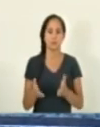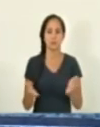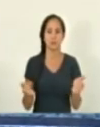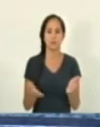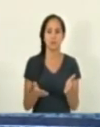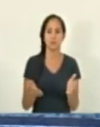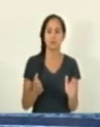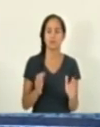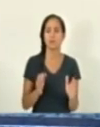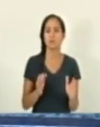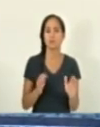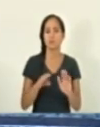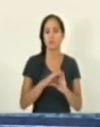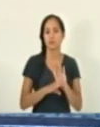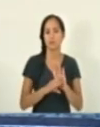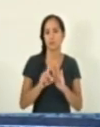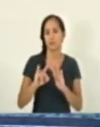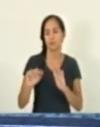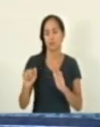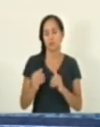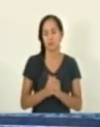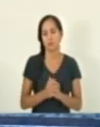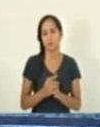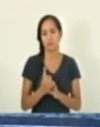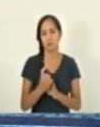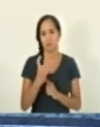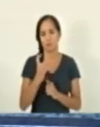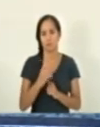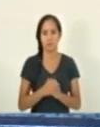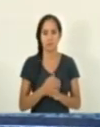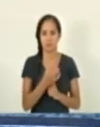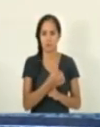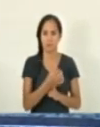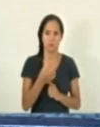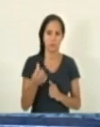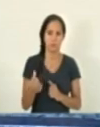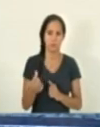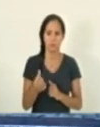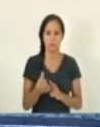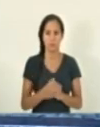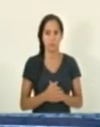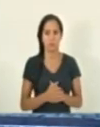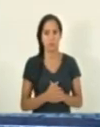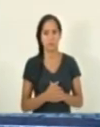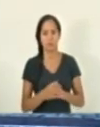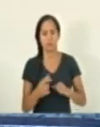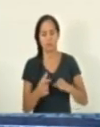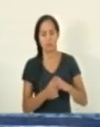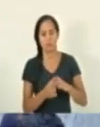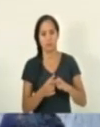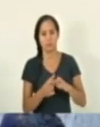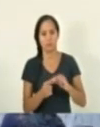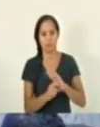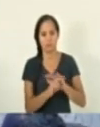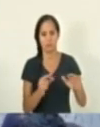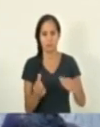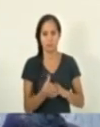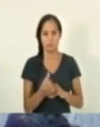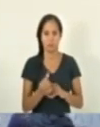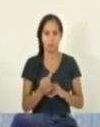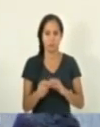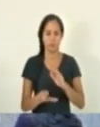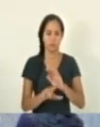à fase da ordem do dia. Discussão única dos termos do artigo 66, parágrafo 6º da Constituição Estadual, de veto total ao projeto